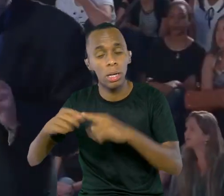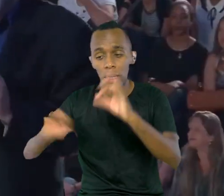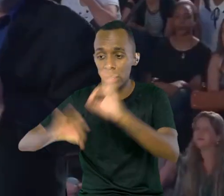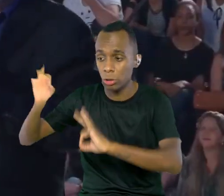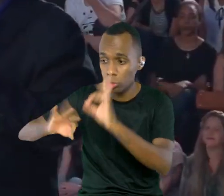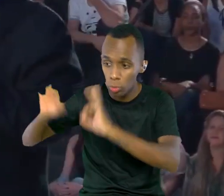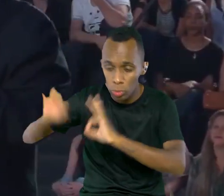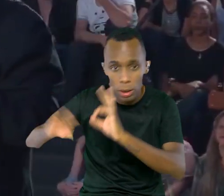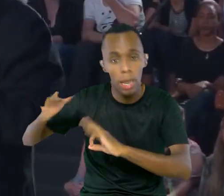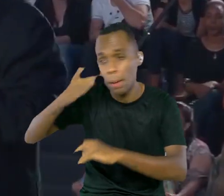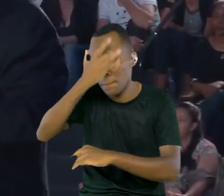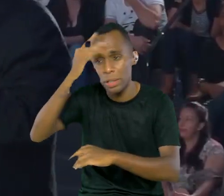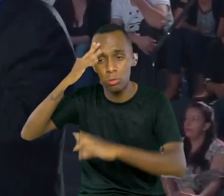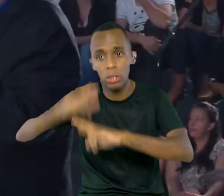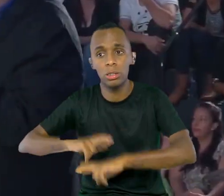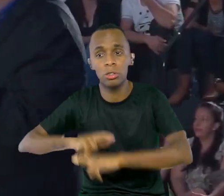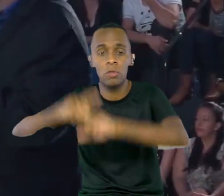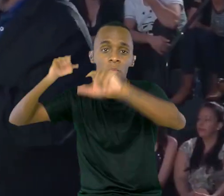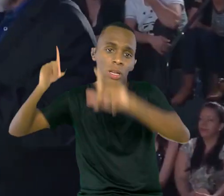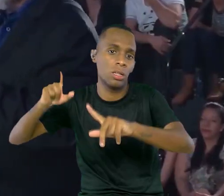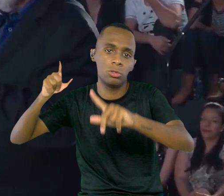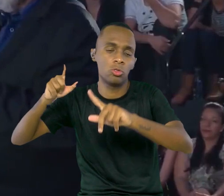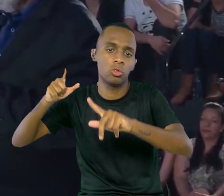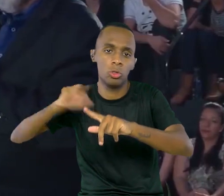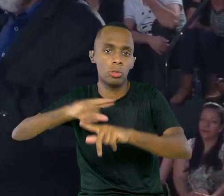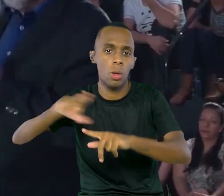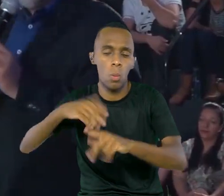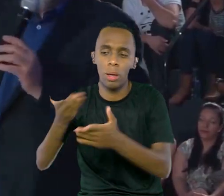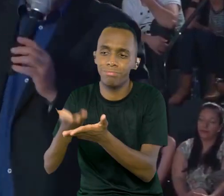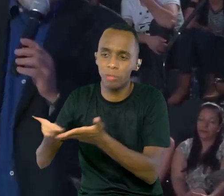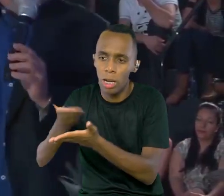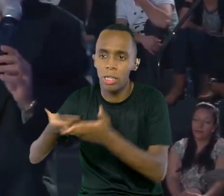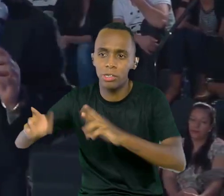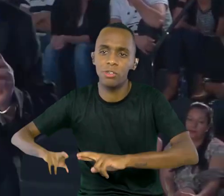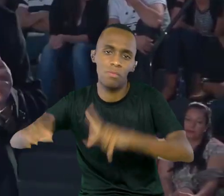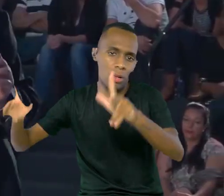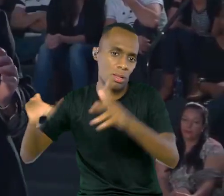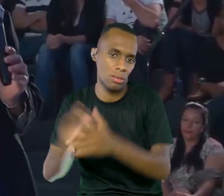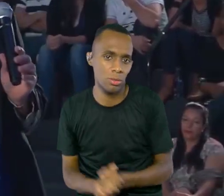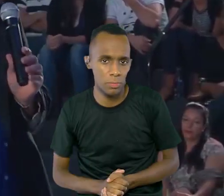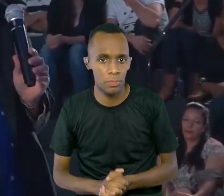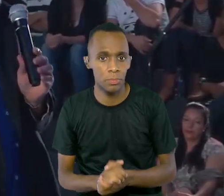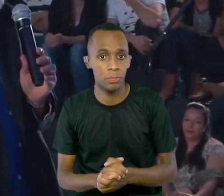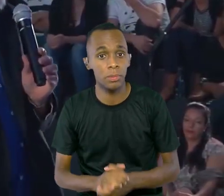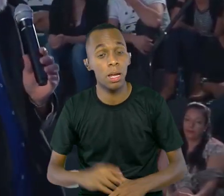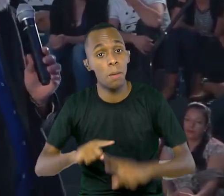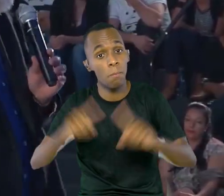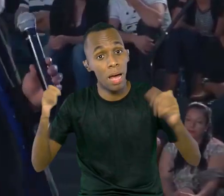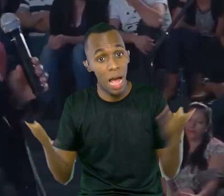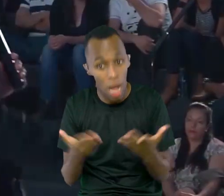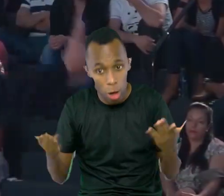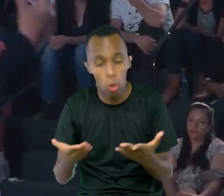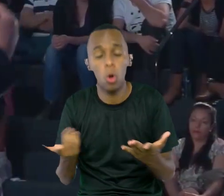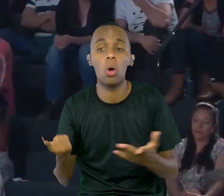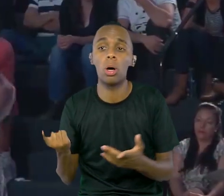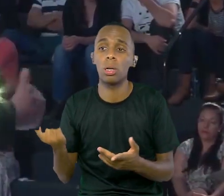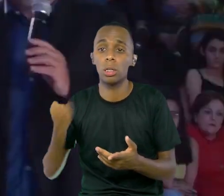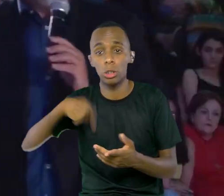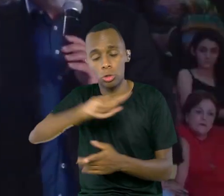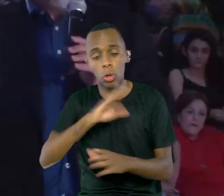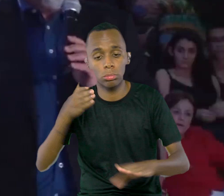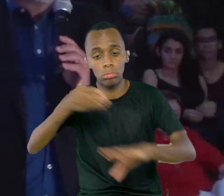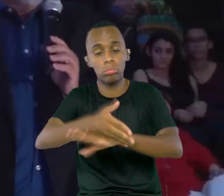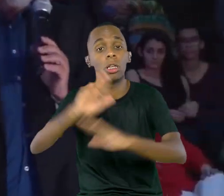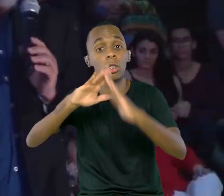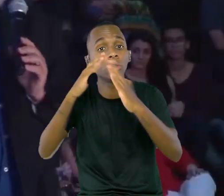a estrutura é montada para que a pessoa que é diferente não seja tratada de forma desigual. Só agora que nós